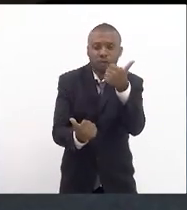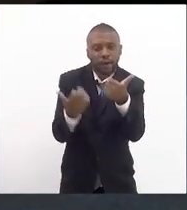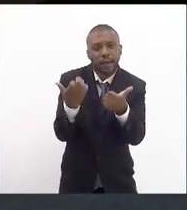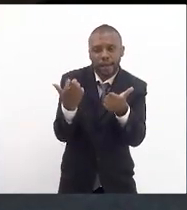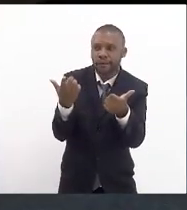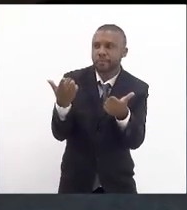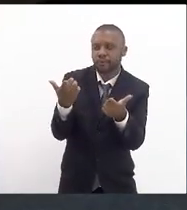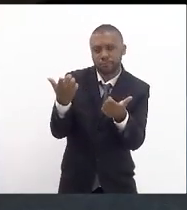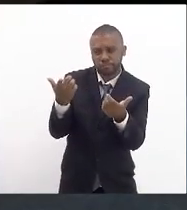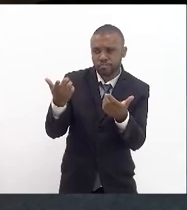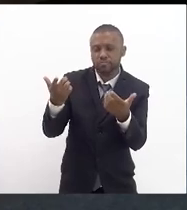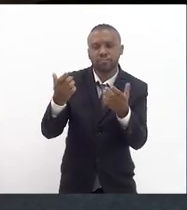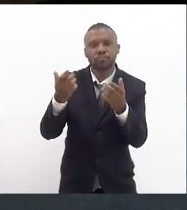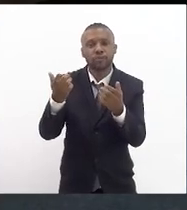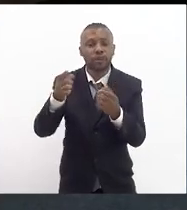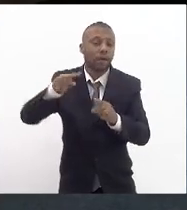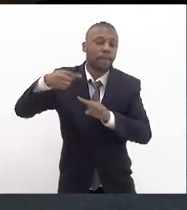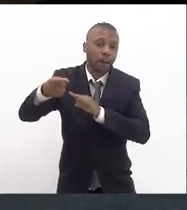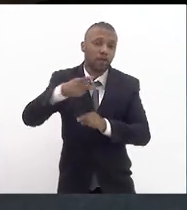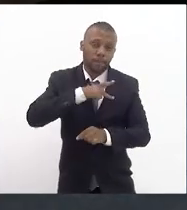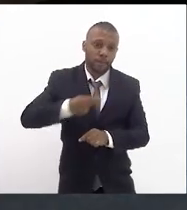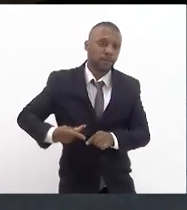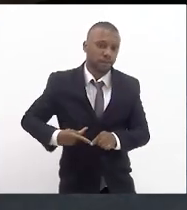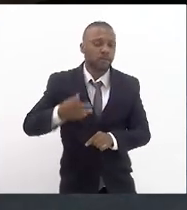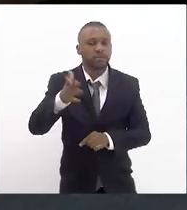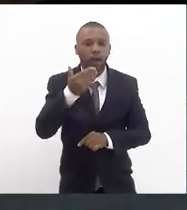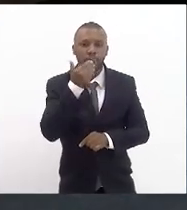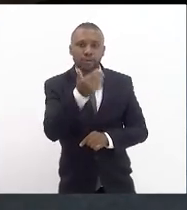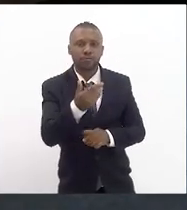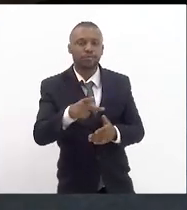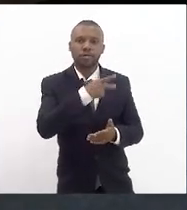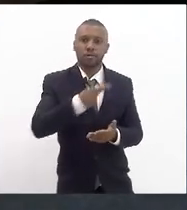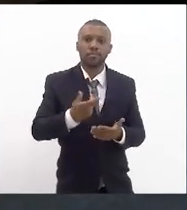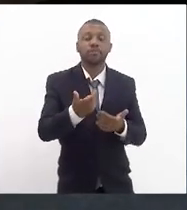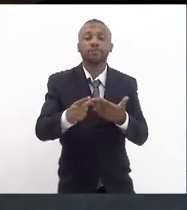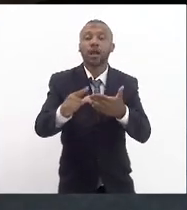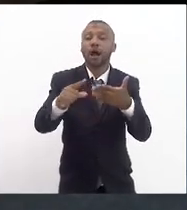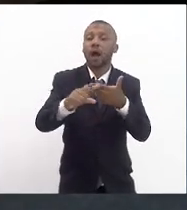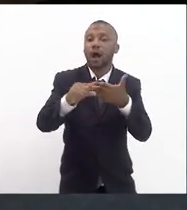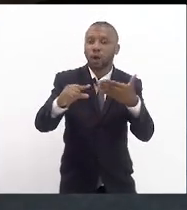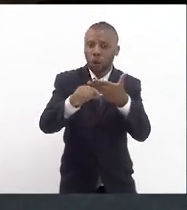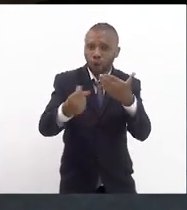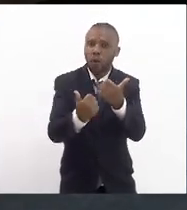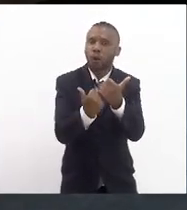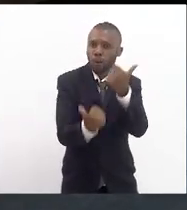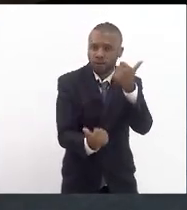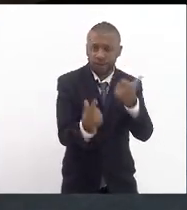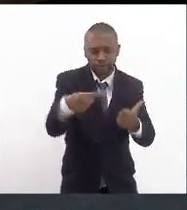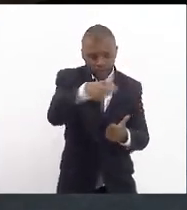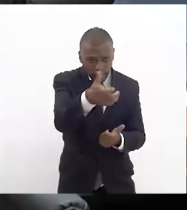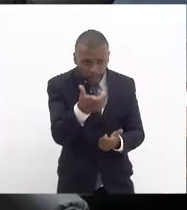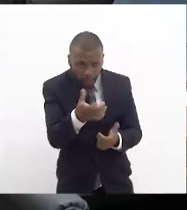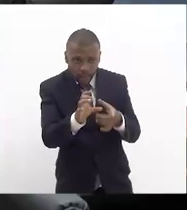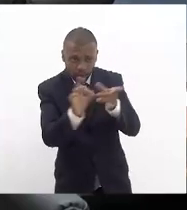presidente que já solicitou e já foi concedido, abro para a coautoria dos deputados que assim